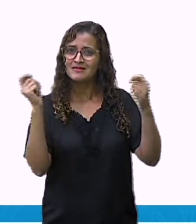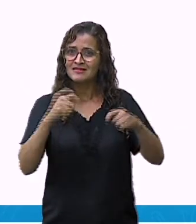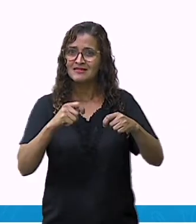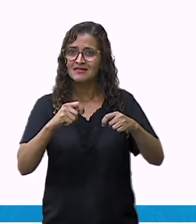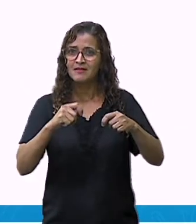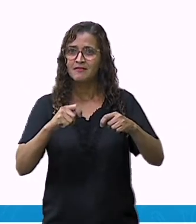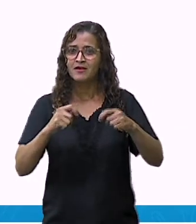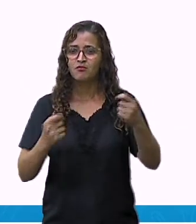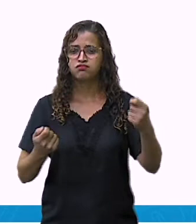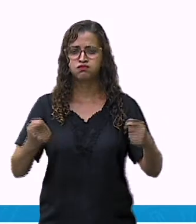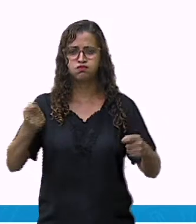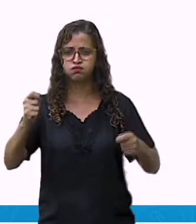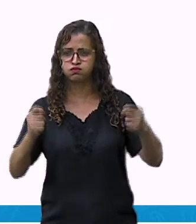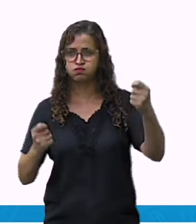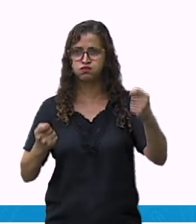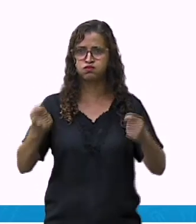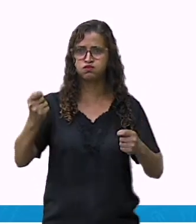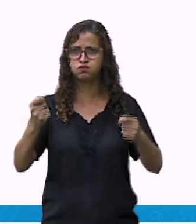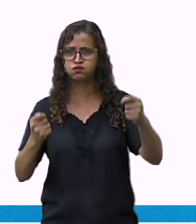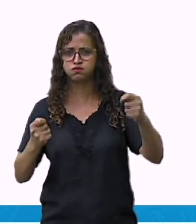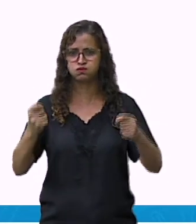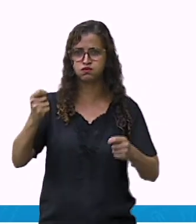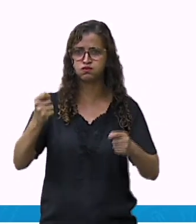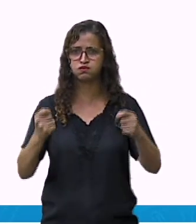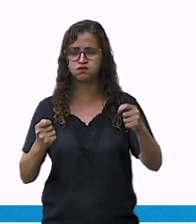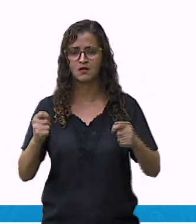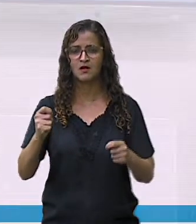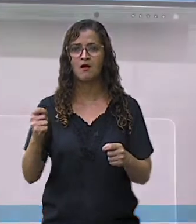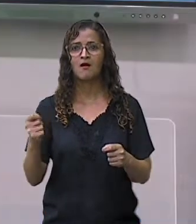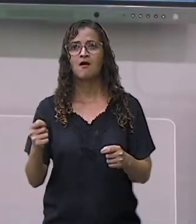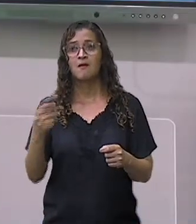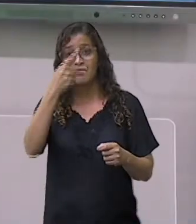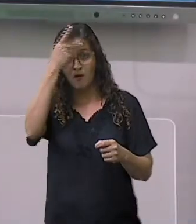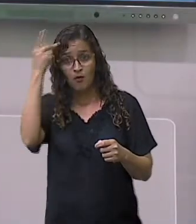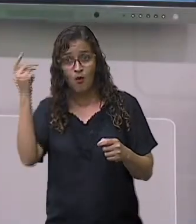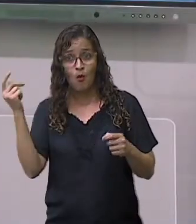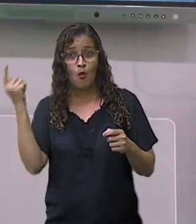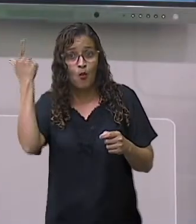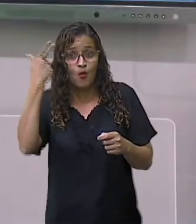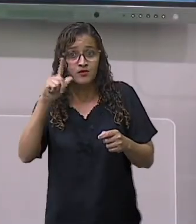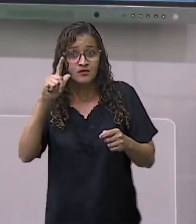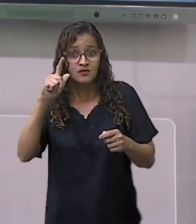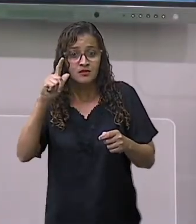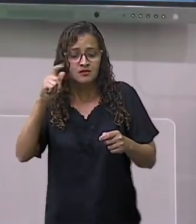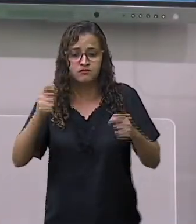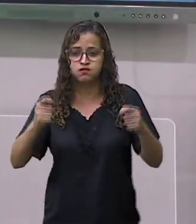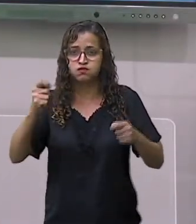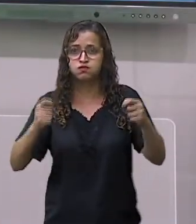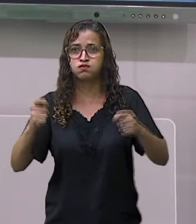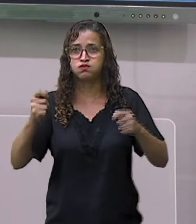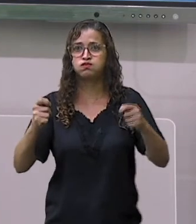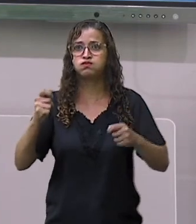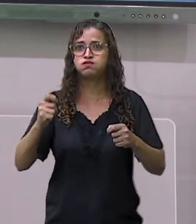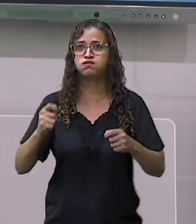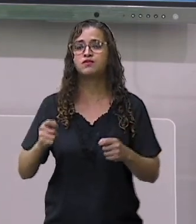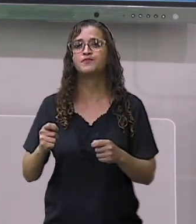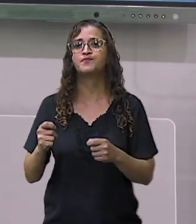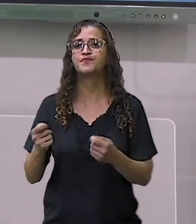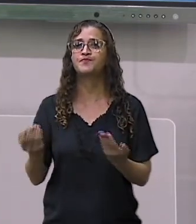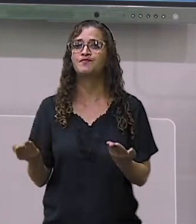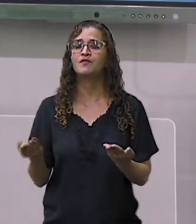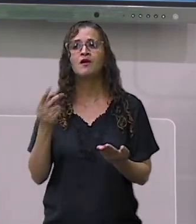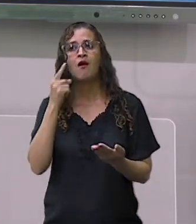funcionamento do motor. Então, com essa atividade, a gente conseguiu ver a variação